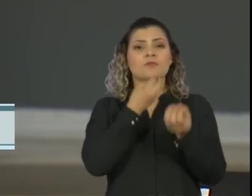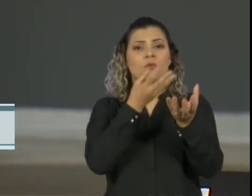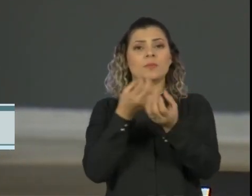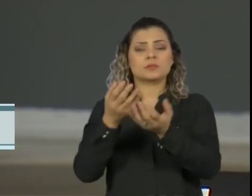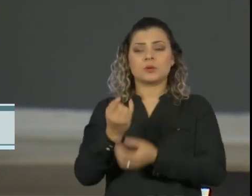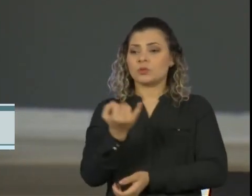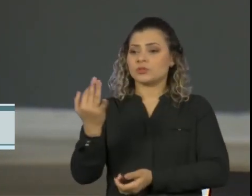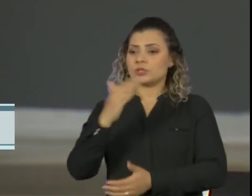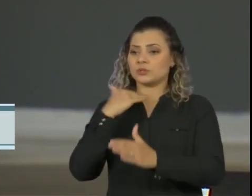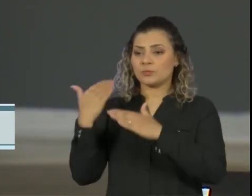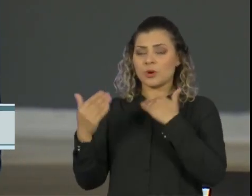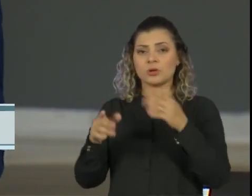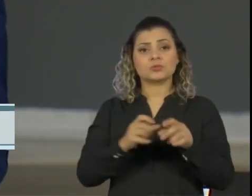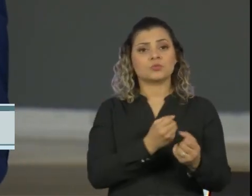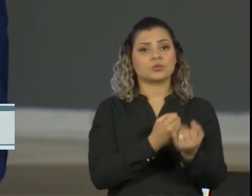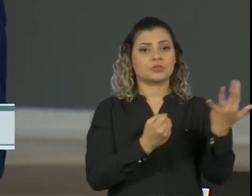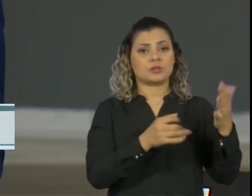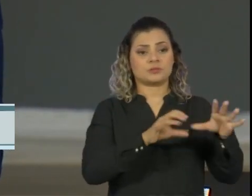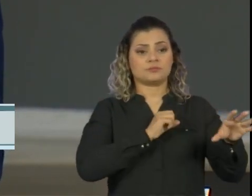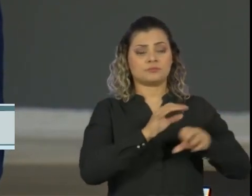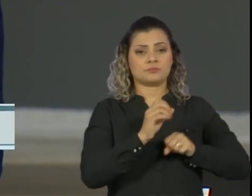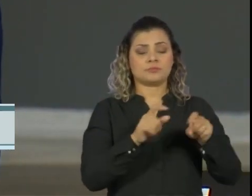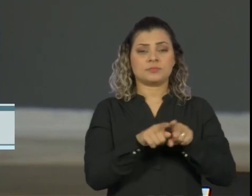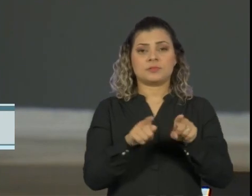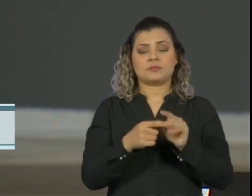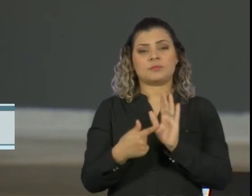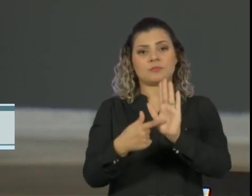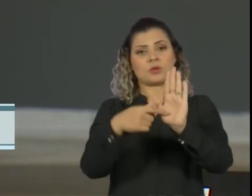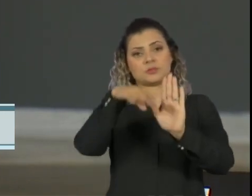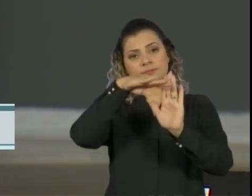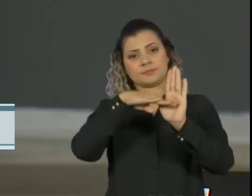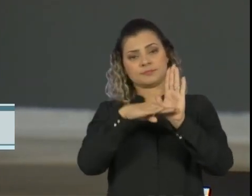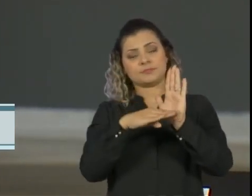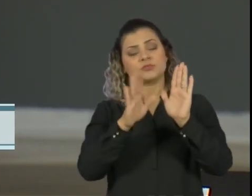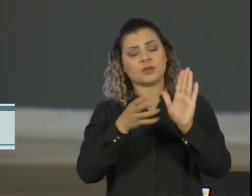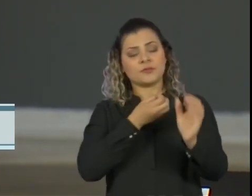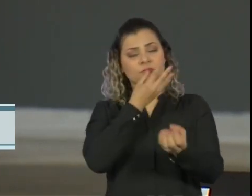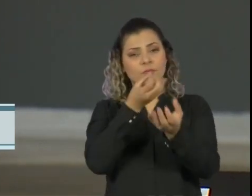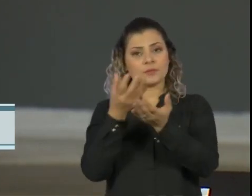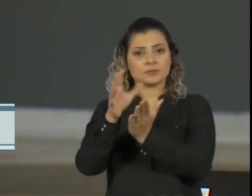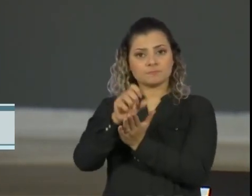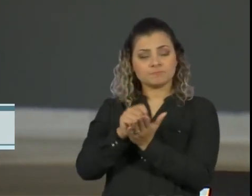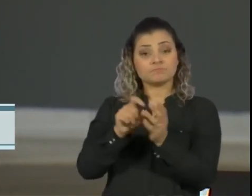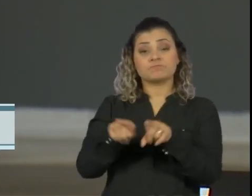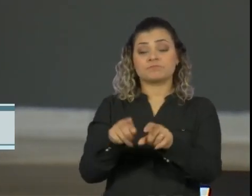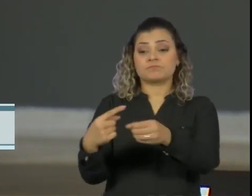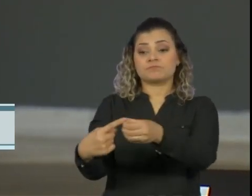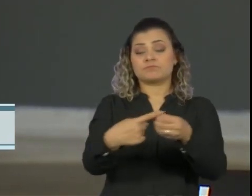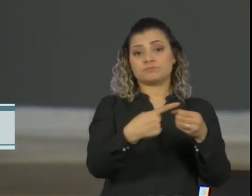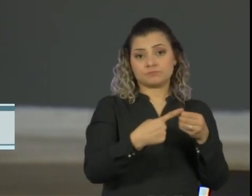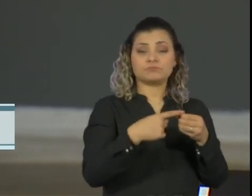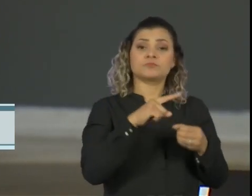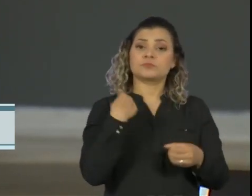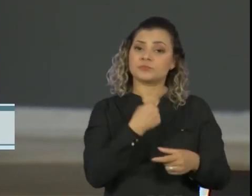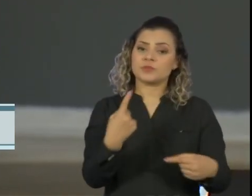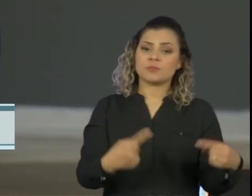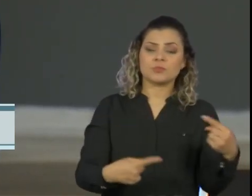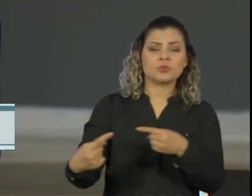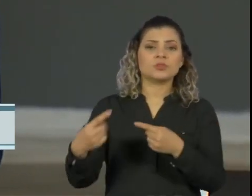óbitos e casos e também da letalidade em cada um deles. E nesses municípios especificamente, nós vamos fazer uma política